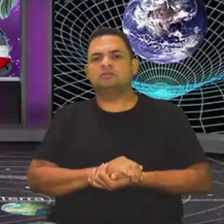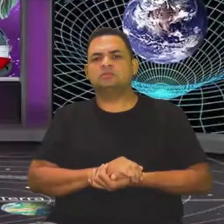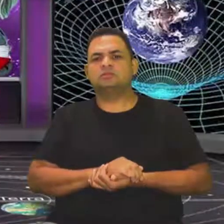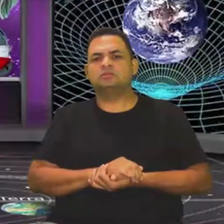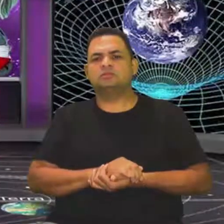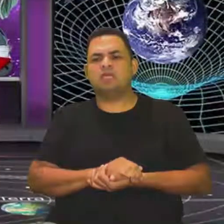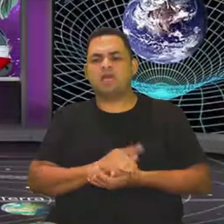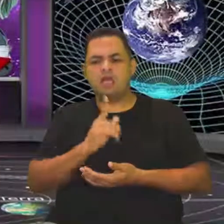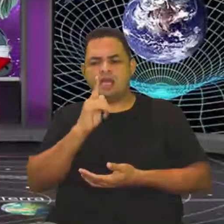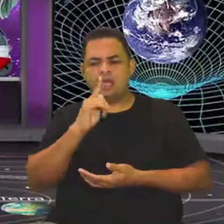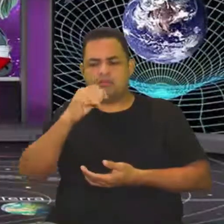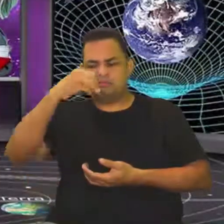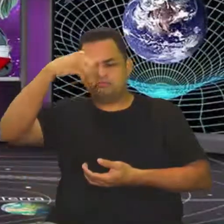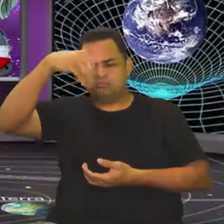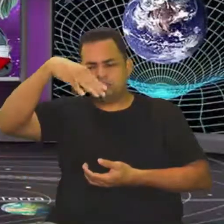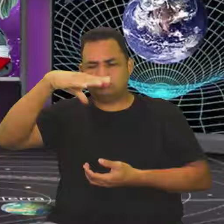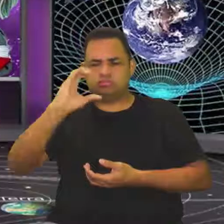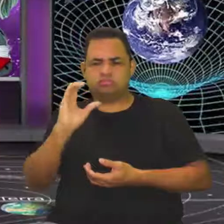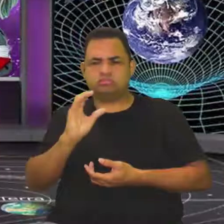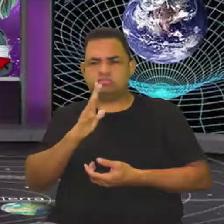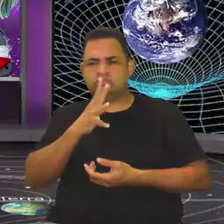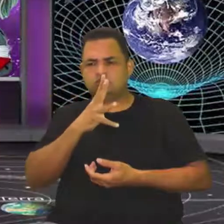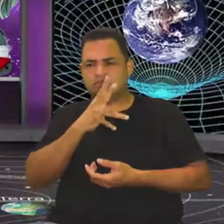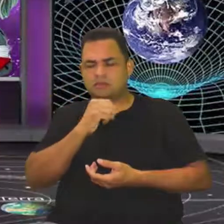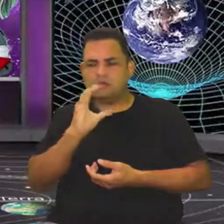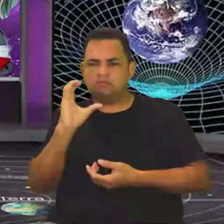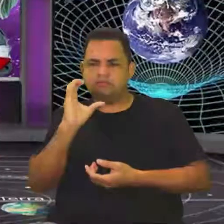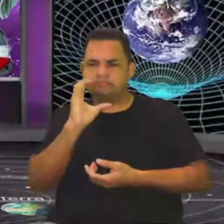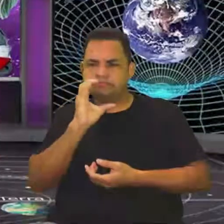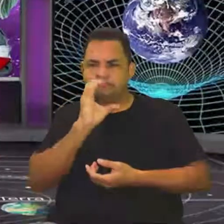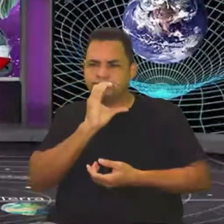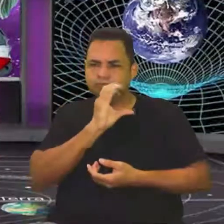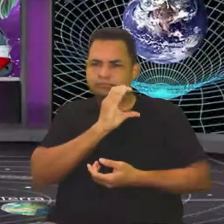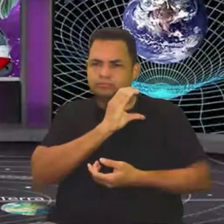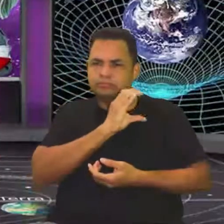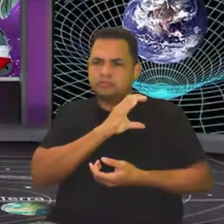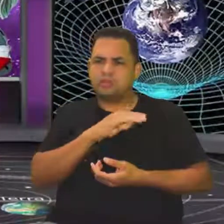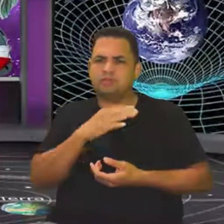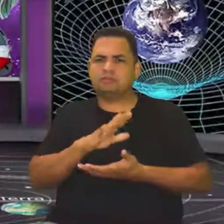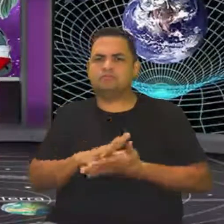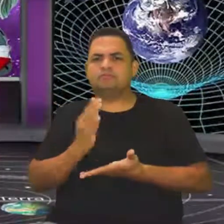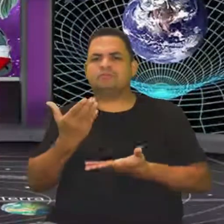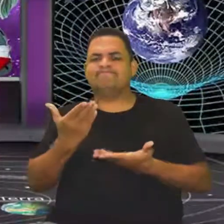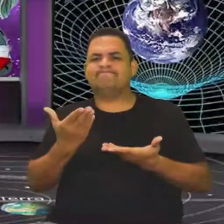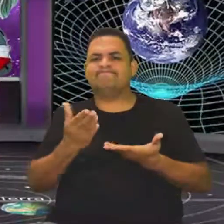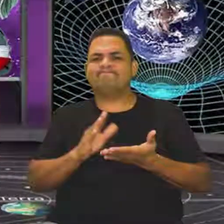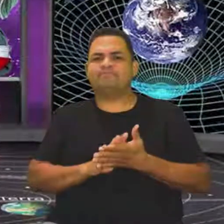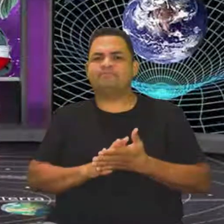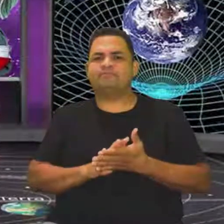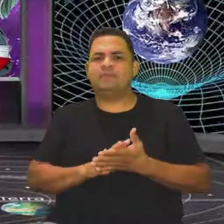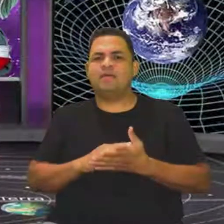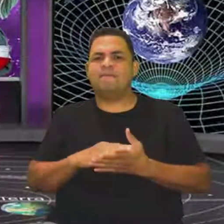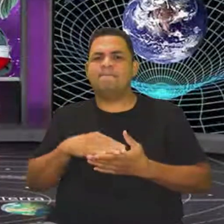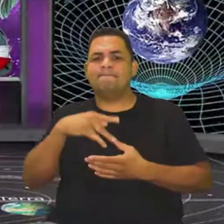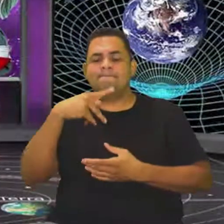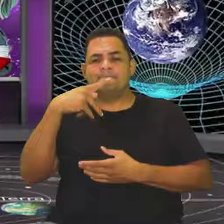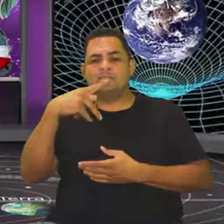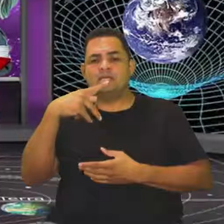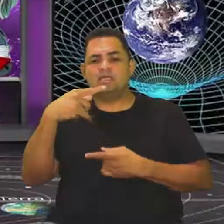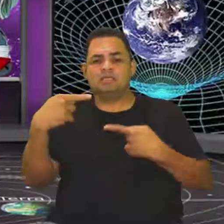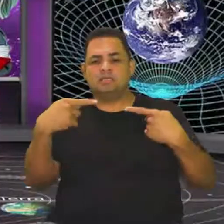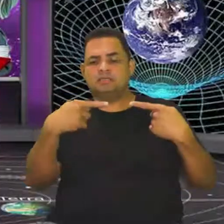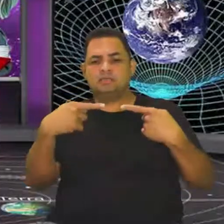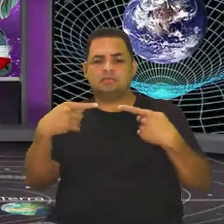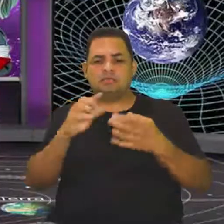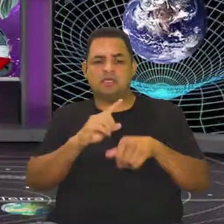água do chuveiro demora para aquecer? Será que a água do chuveiro não demora para aquecer? Então a potência está relacionada o quê? A